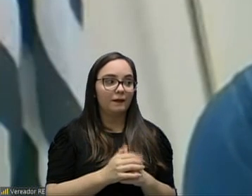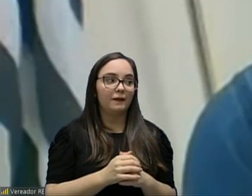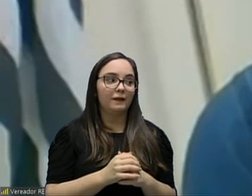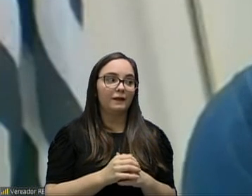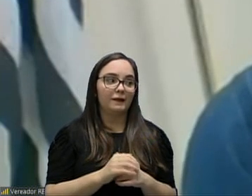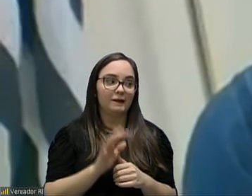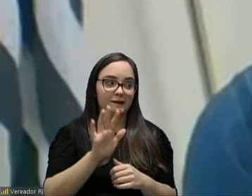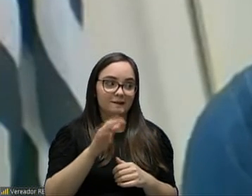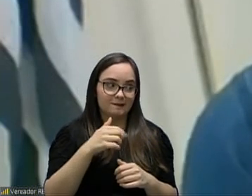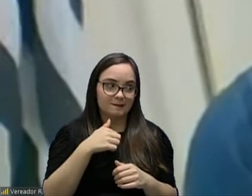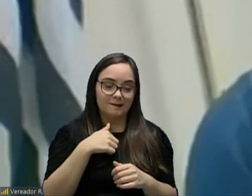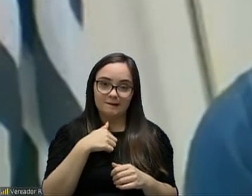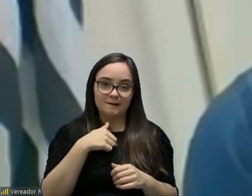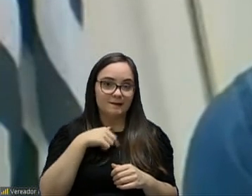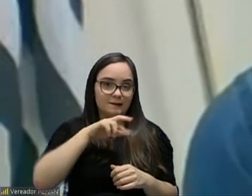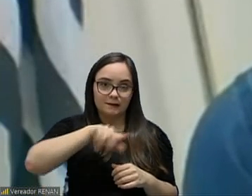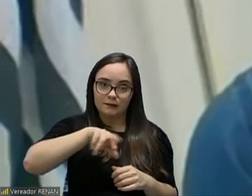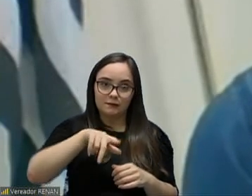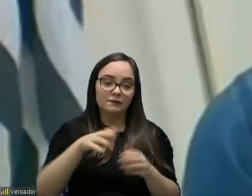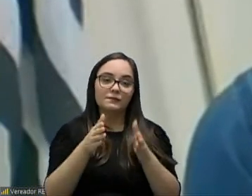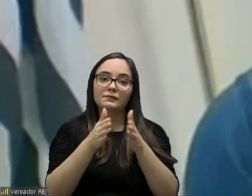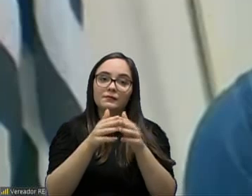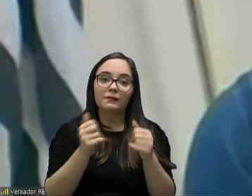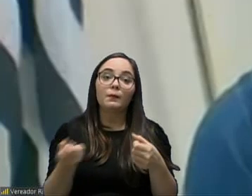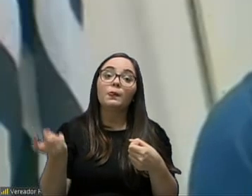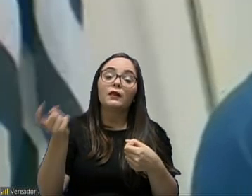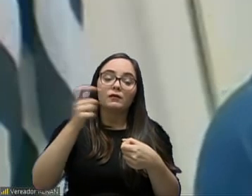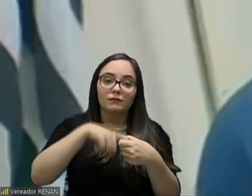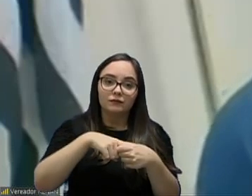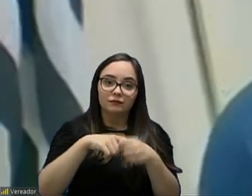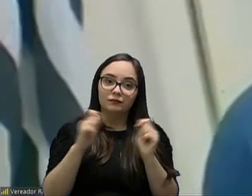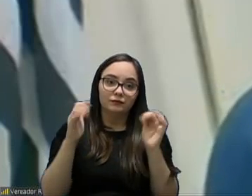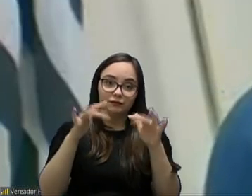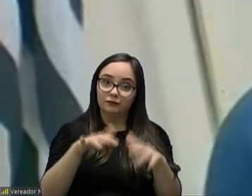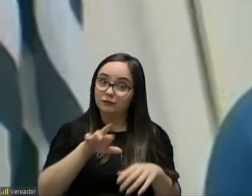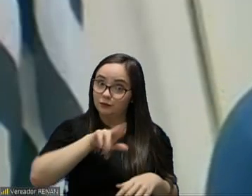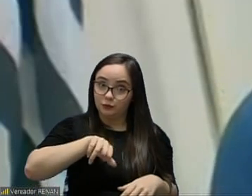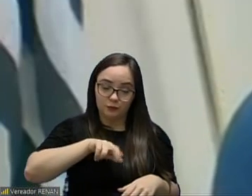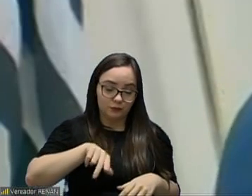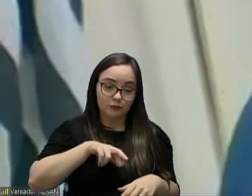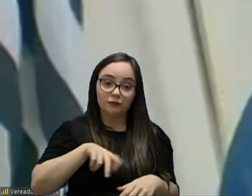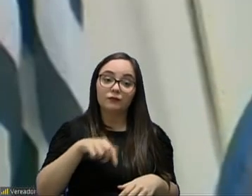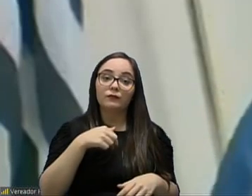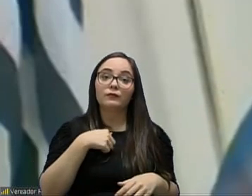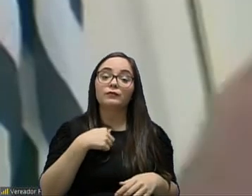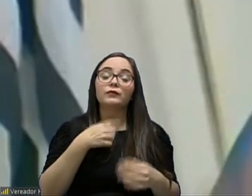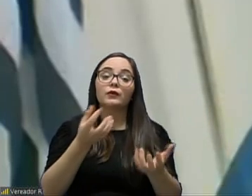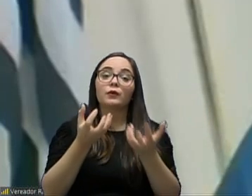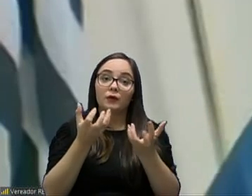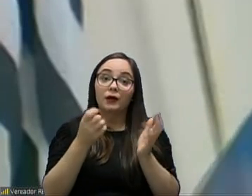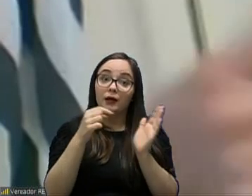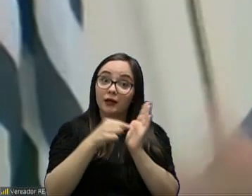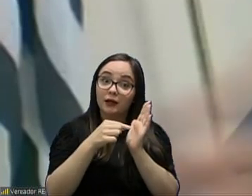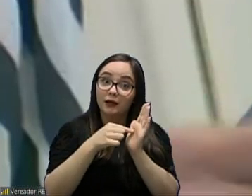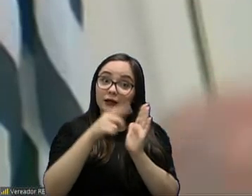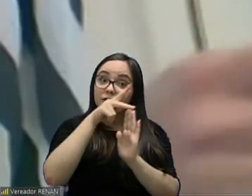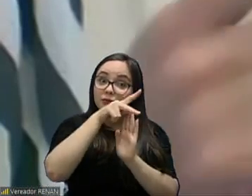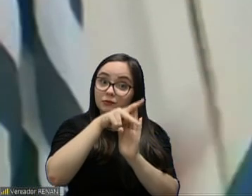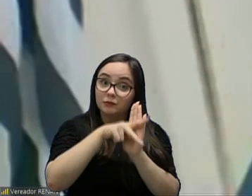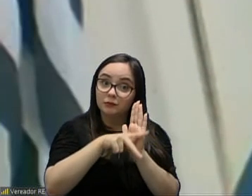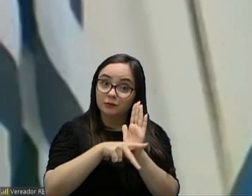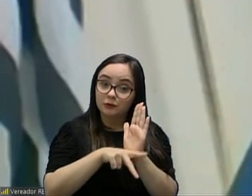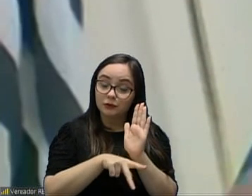vamos esclarecer, meu pedido não é que volte a sessão presidencial. O meu pedido é que esse projeto não